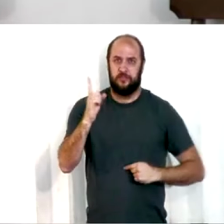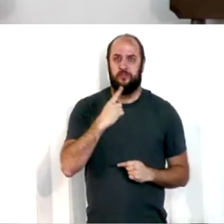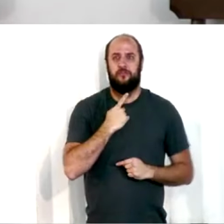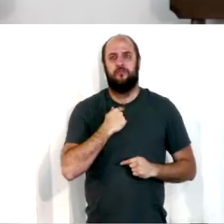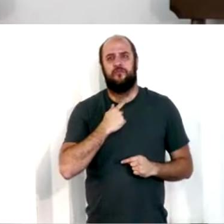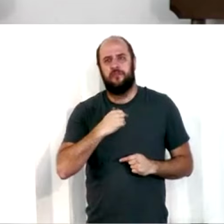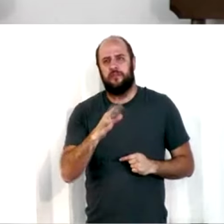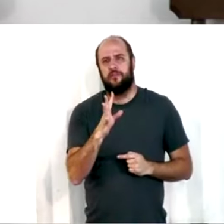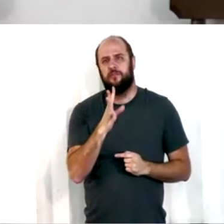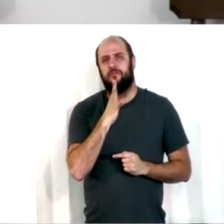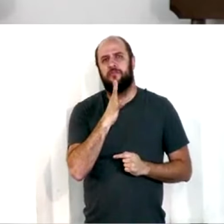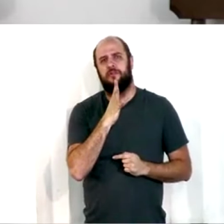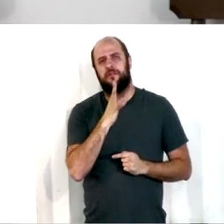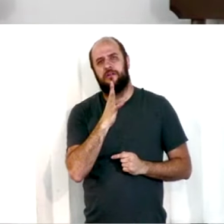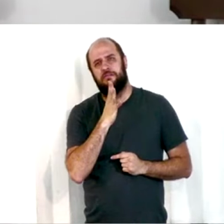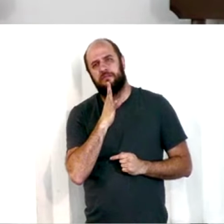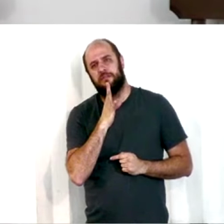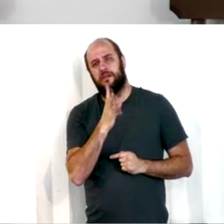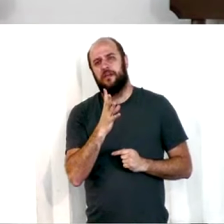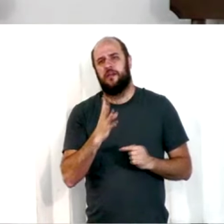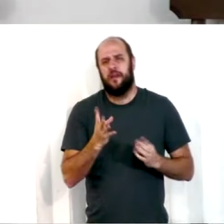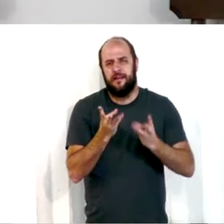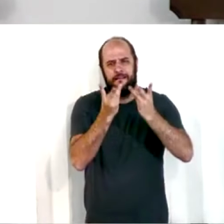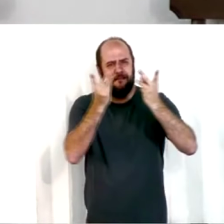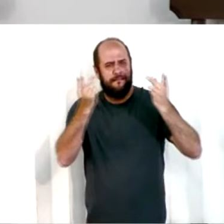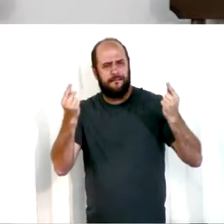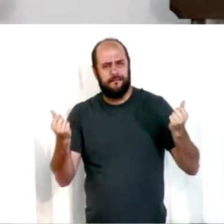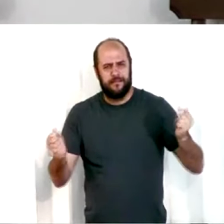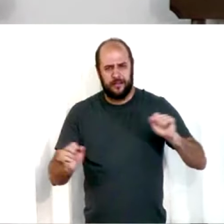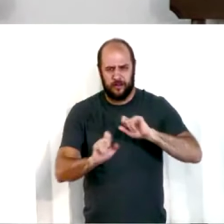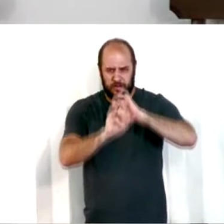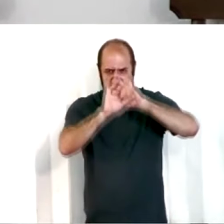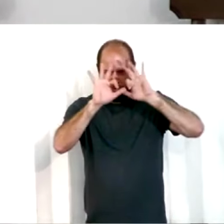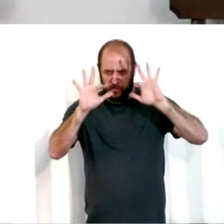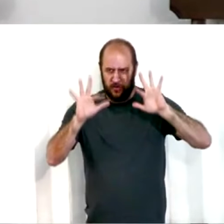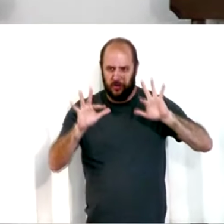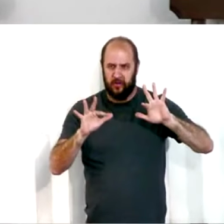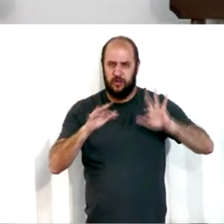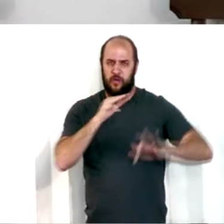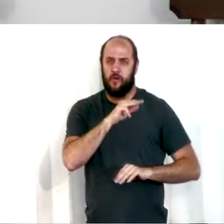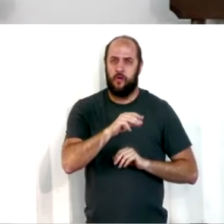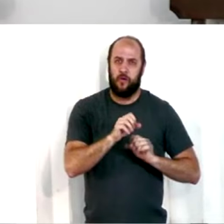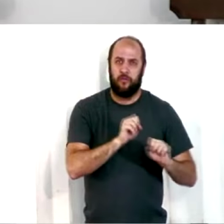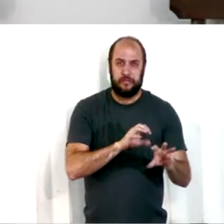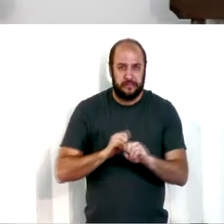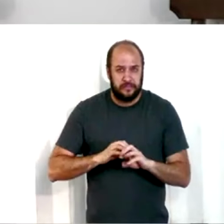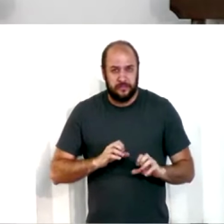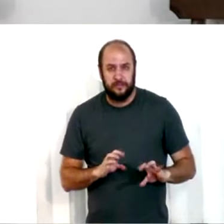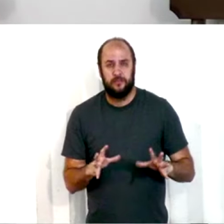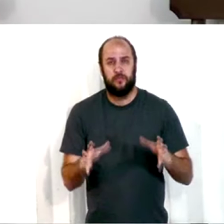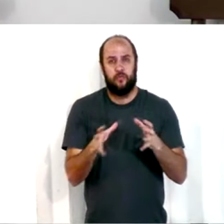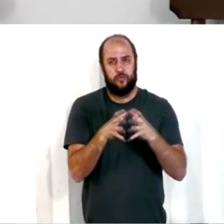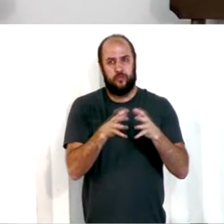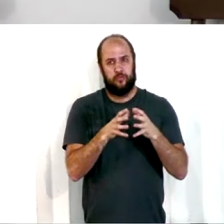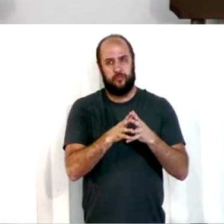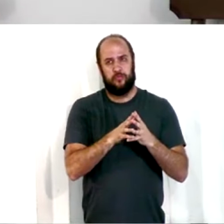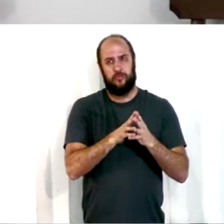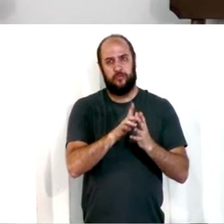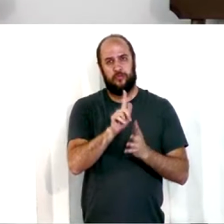qual seja a riqueza da glória deste mistério entre os gentios, isto